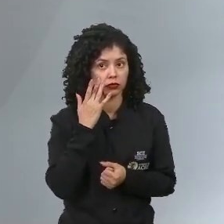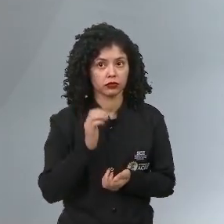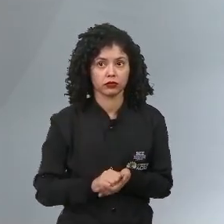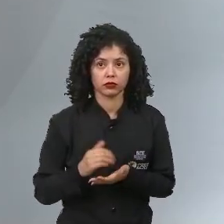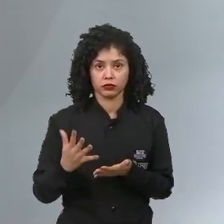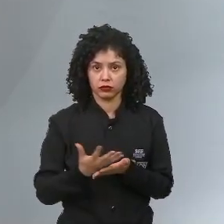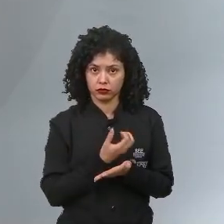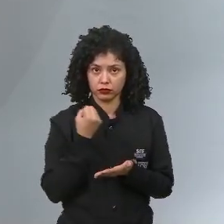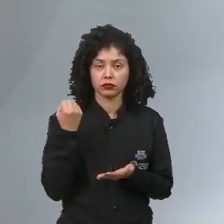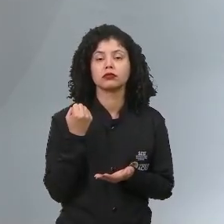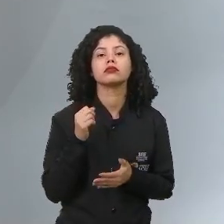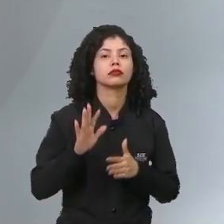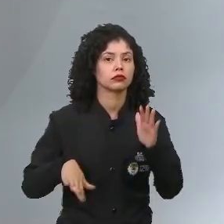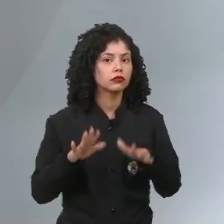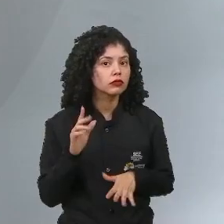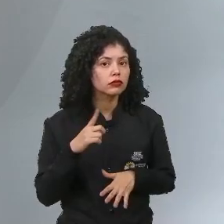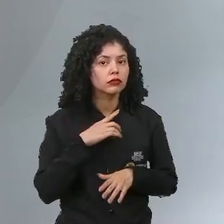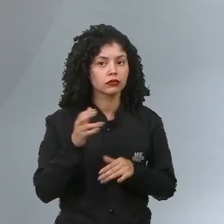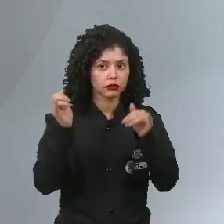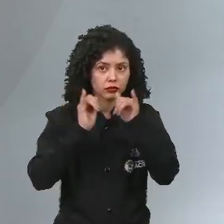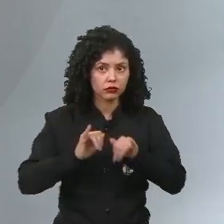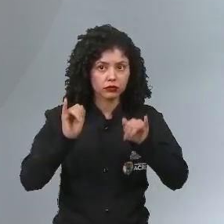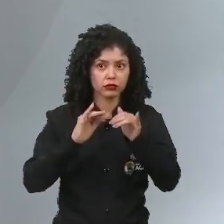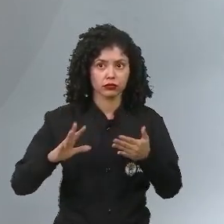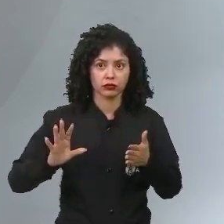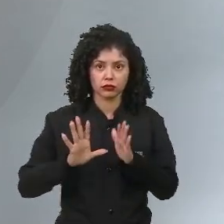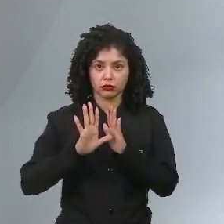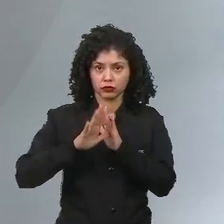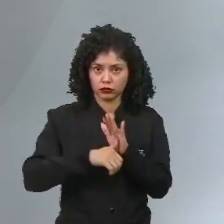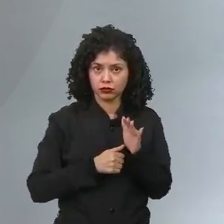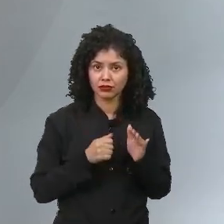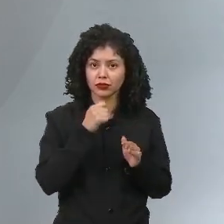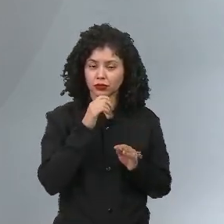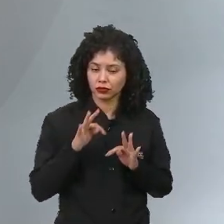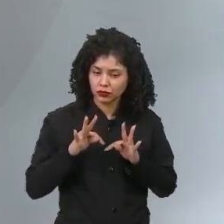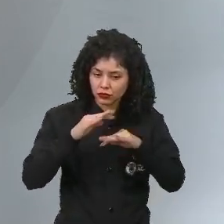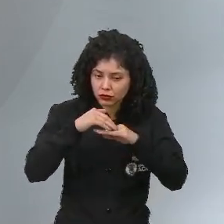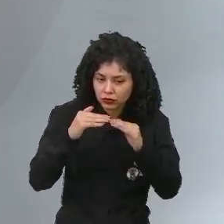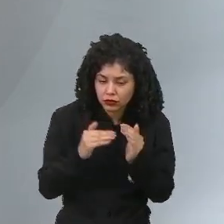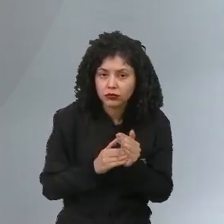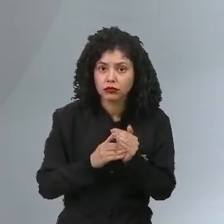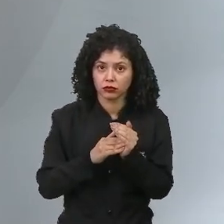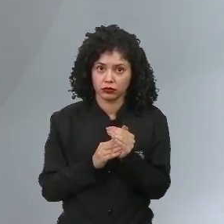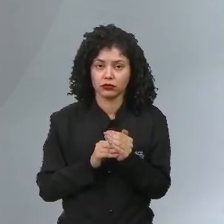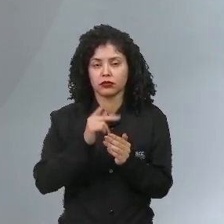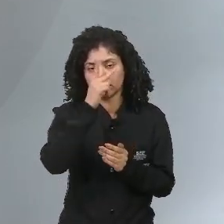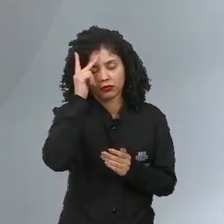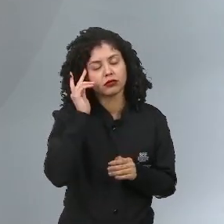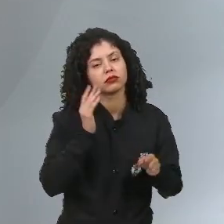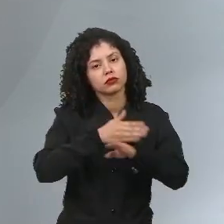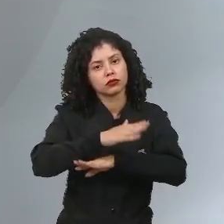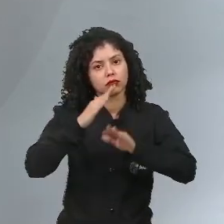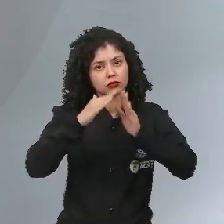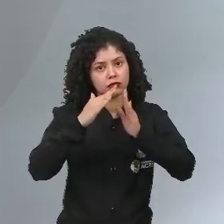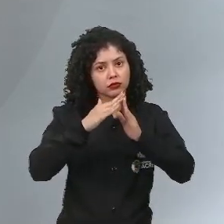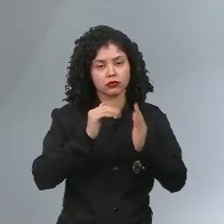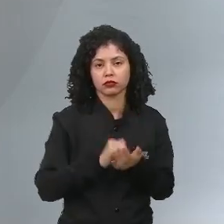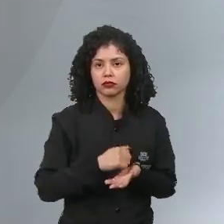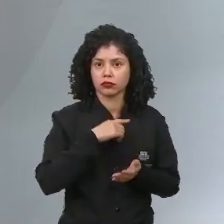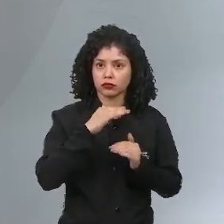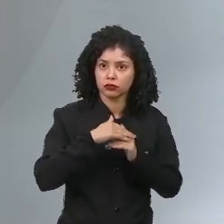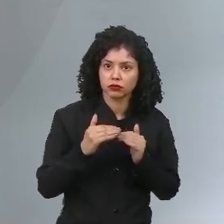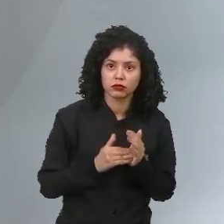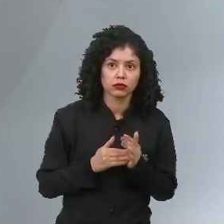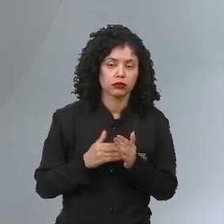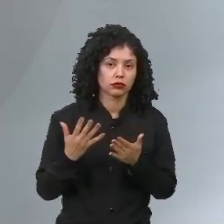bens penhorados. Muitas vezes anunciavam que iriam tomar tudo aquilo que a pessoa tinha, entrar nas suas casas, levar os bens, se tivesse